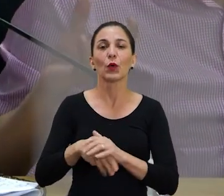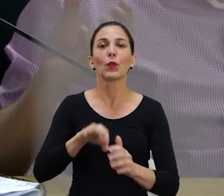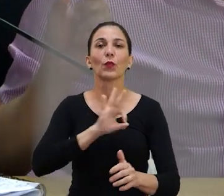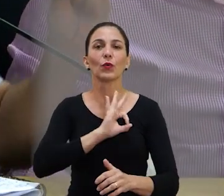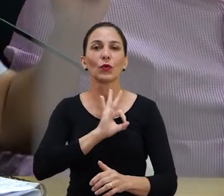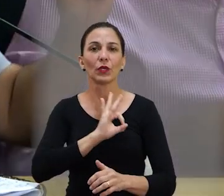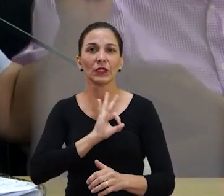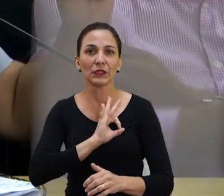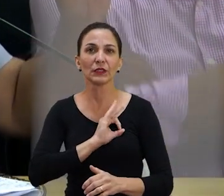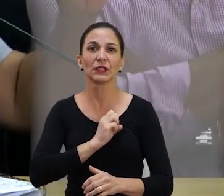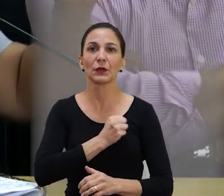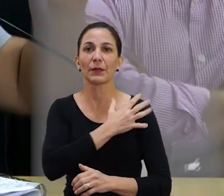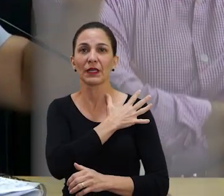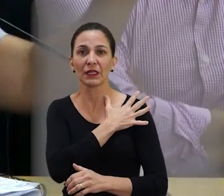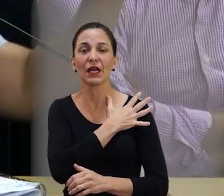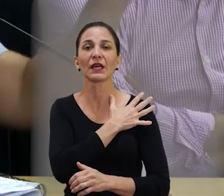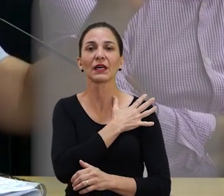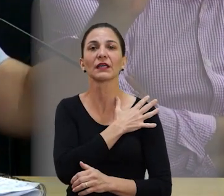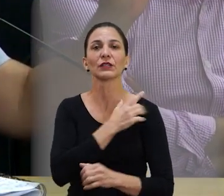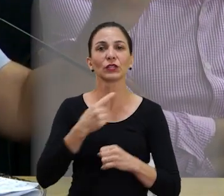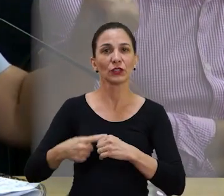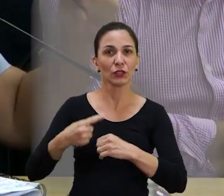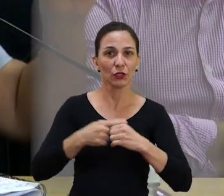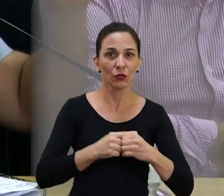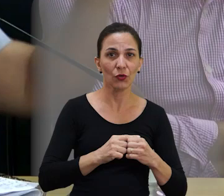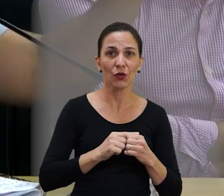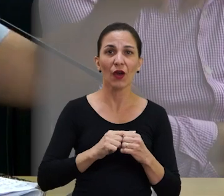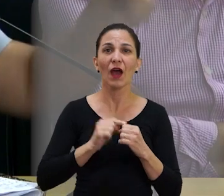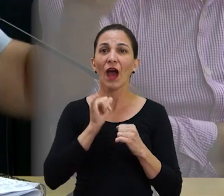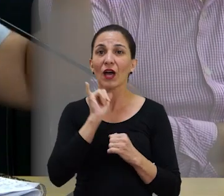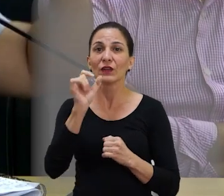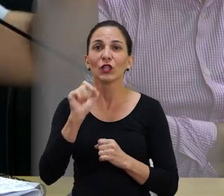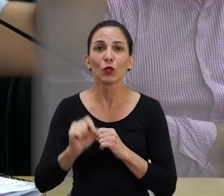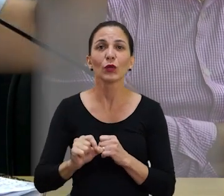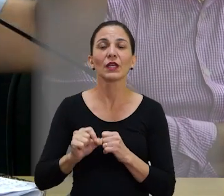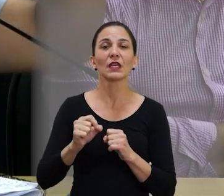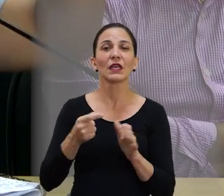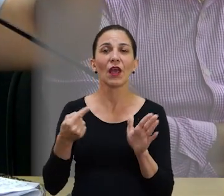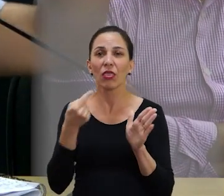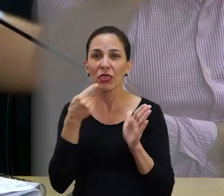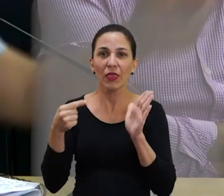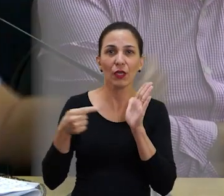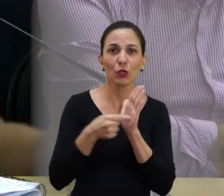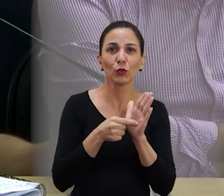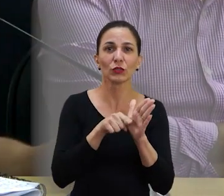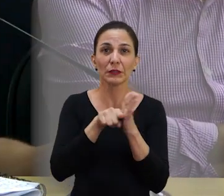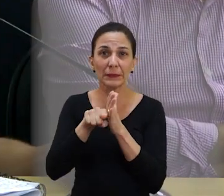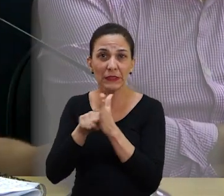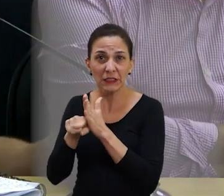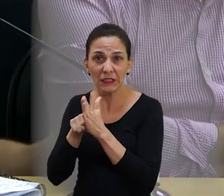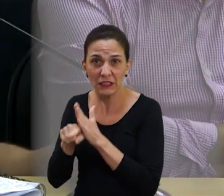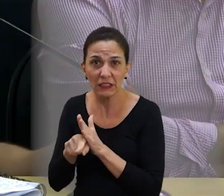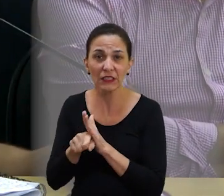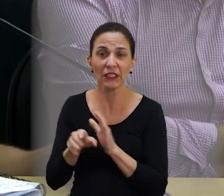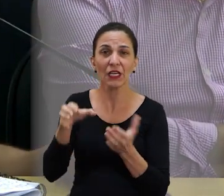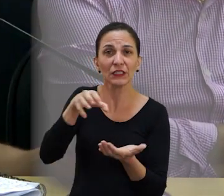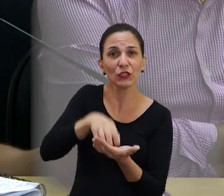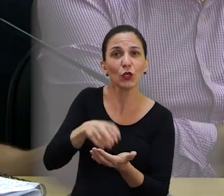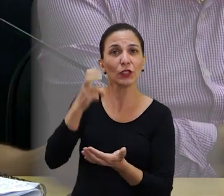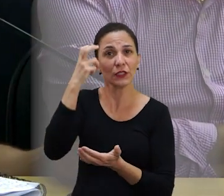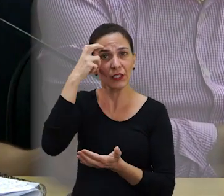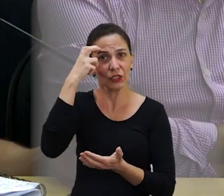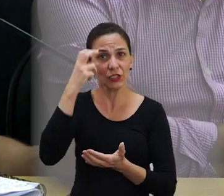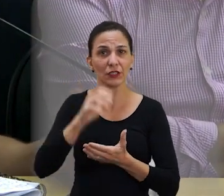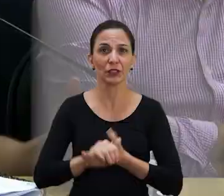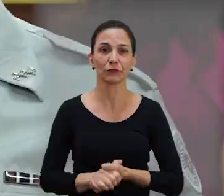Companhia do 13º Batalhão de Polícia Militar do interior em forma que cada denúncia recebida é investigada pelo setor